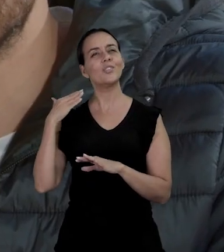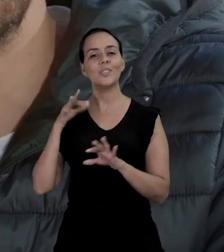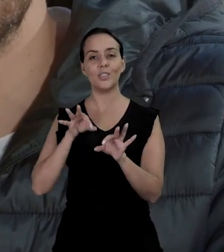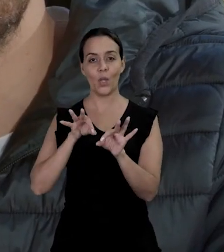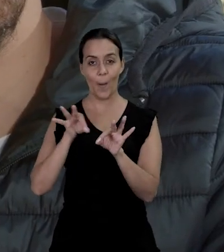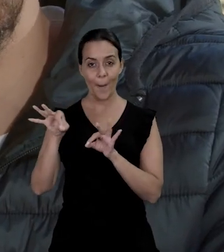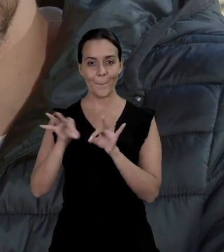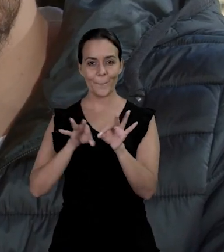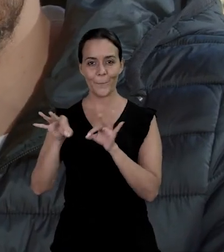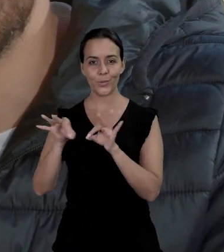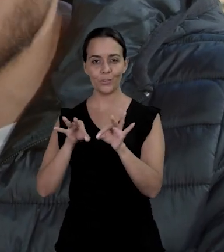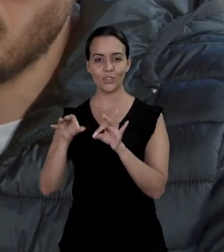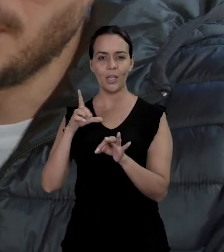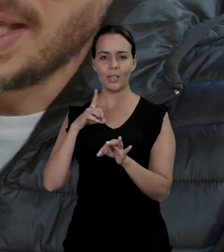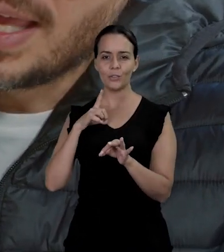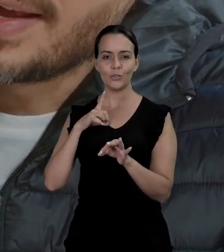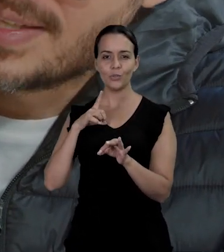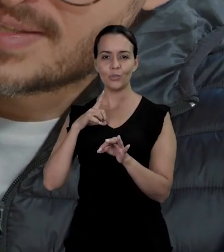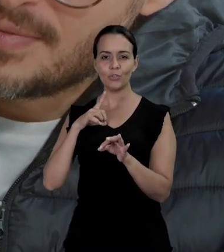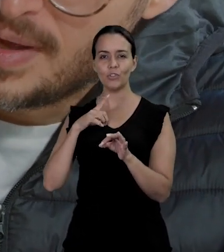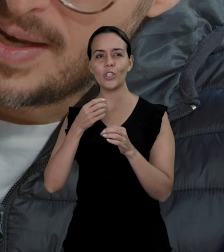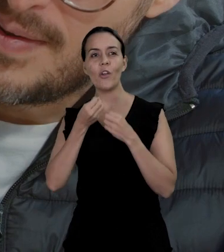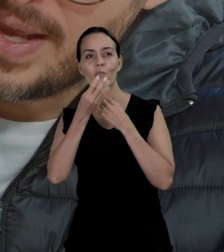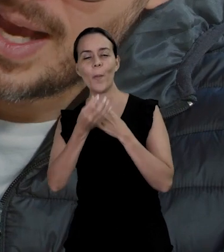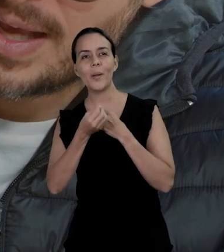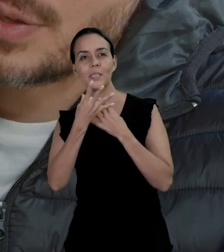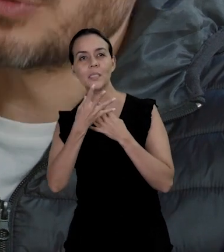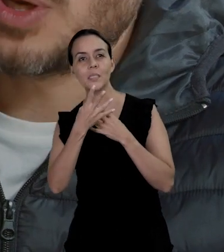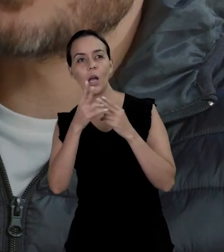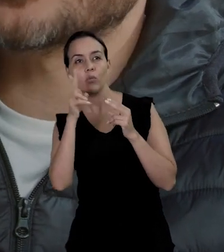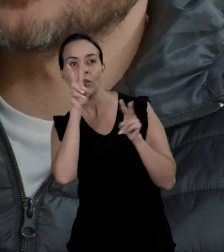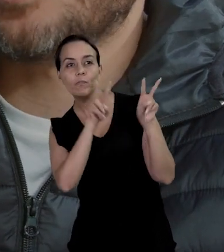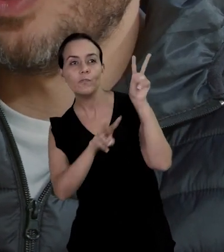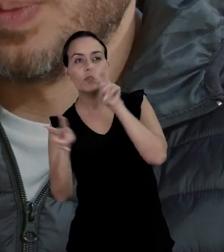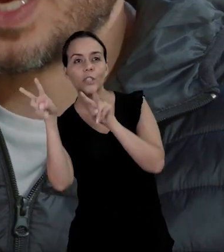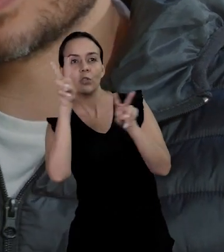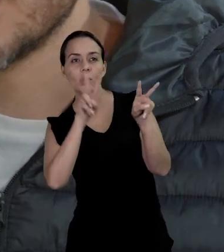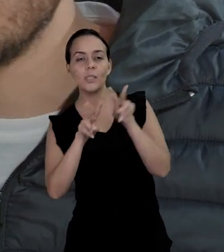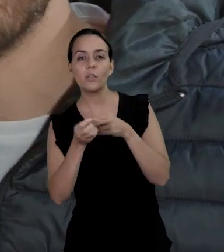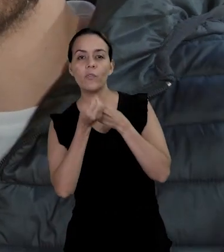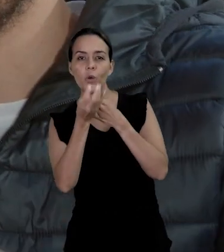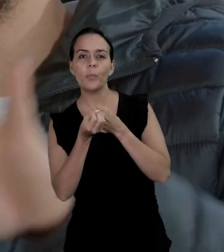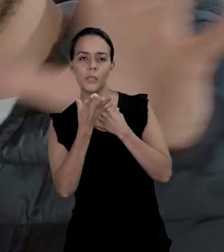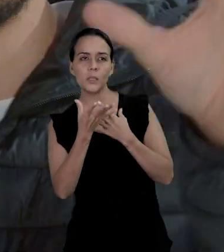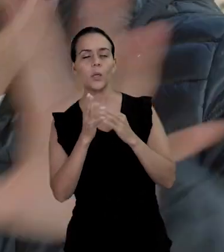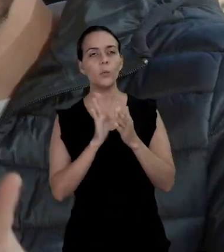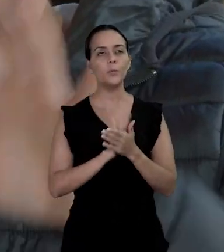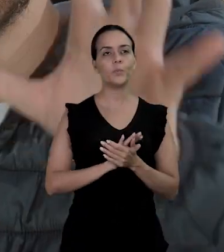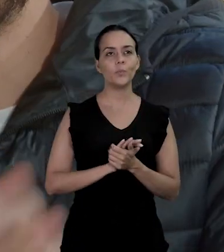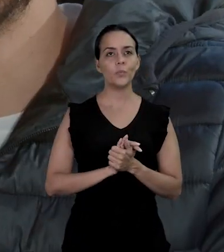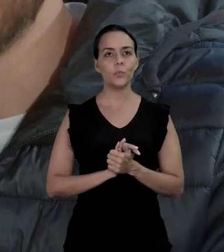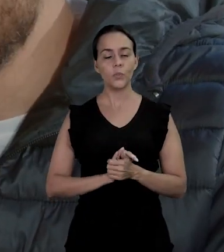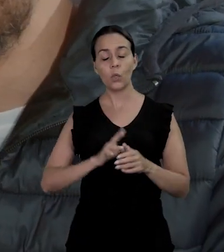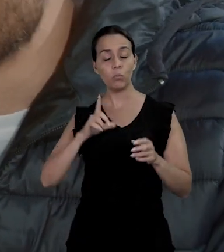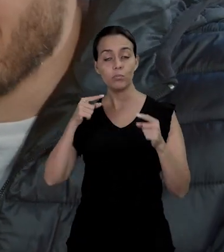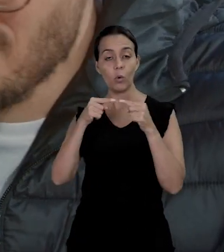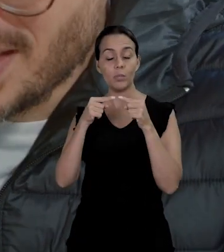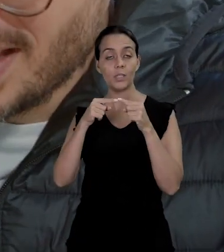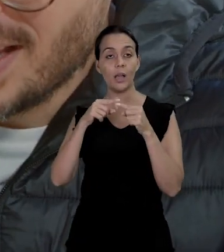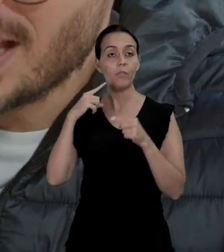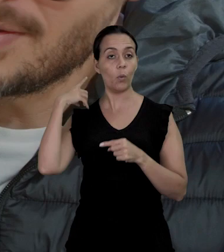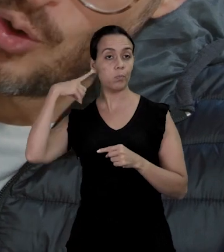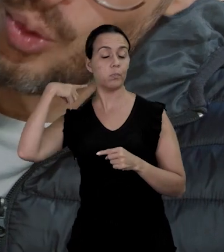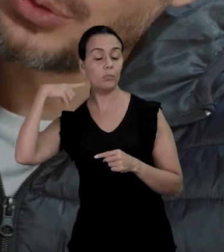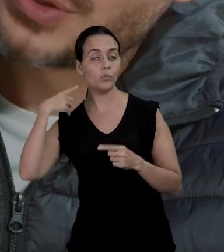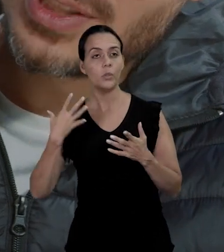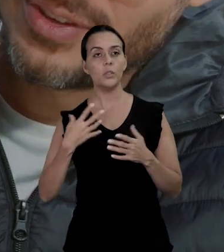à questão de direito e tal, então ele lia as contribuições públicas e aí você conseguia navegar melhor entre eles, né?